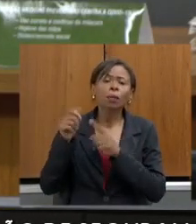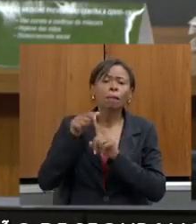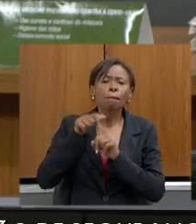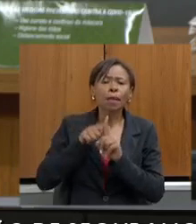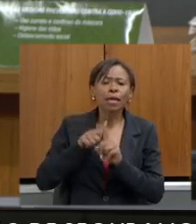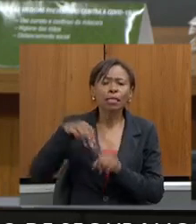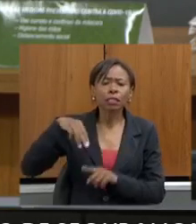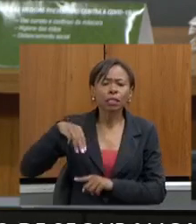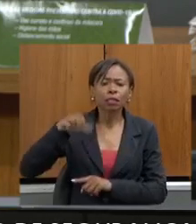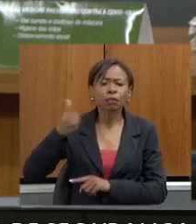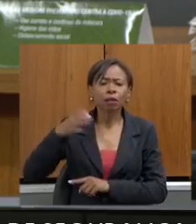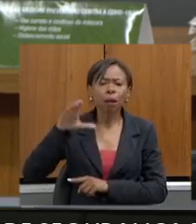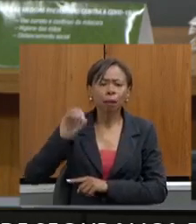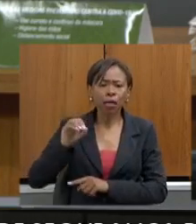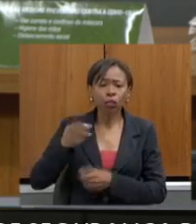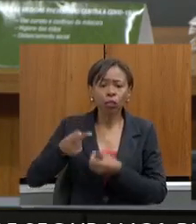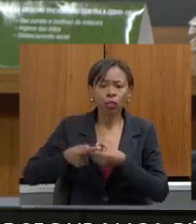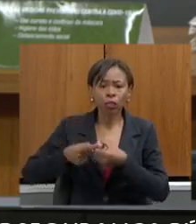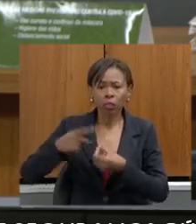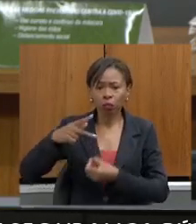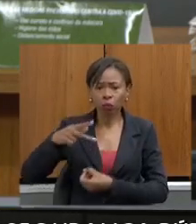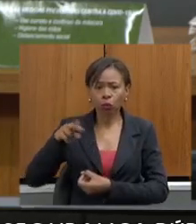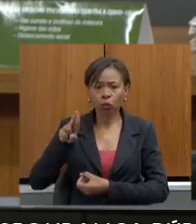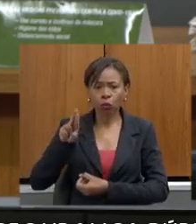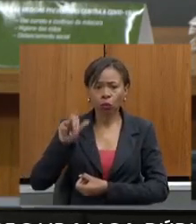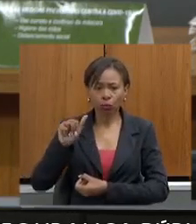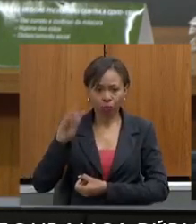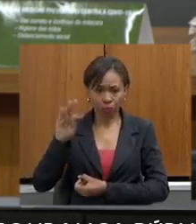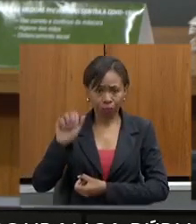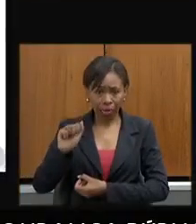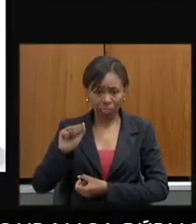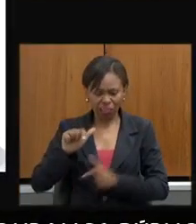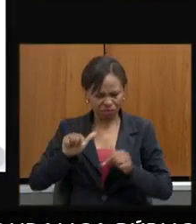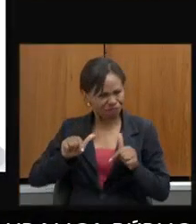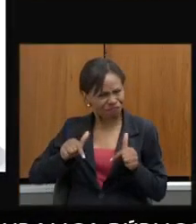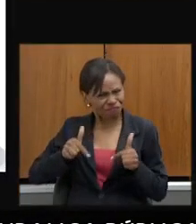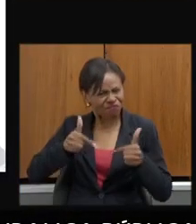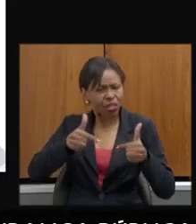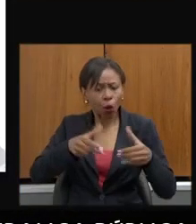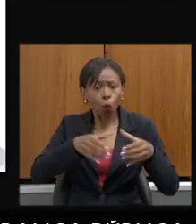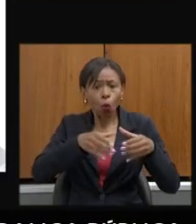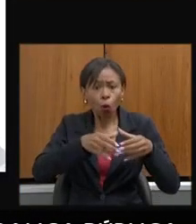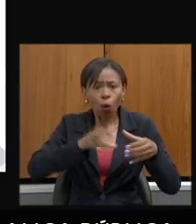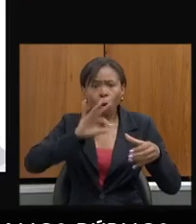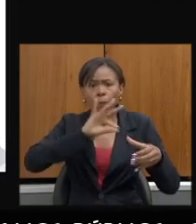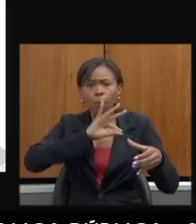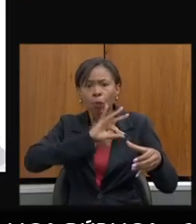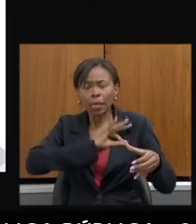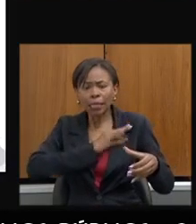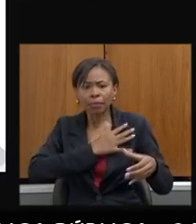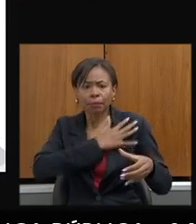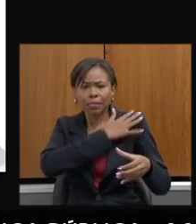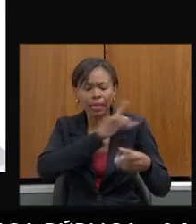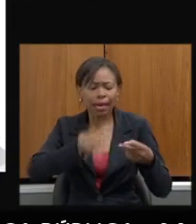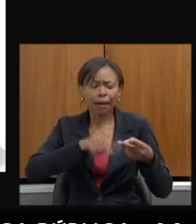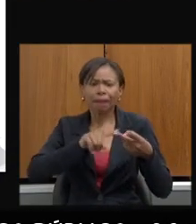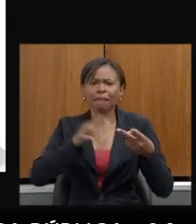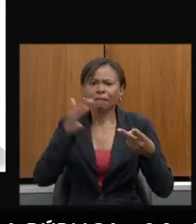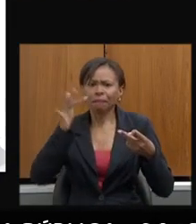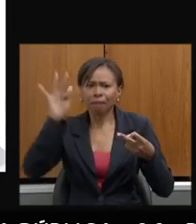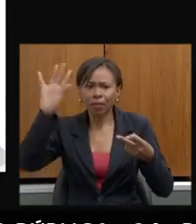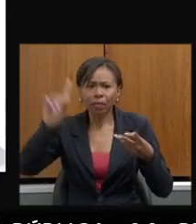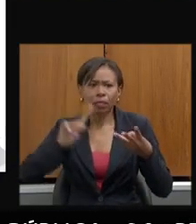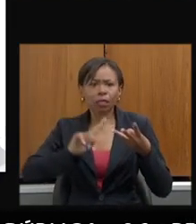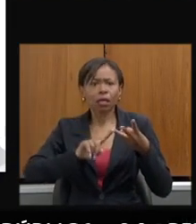no mês de março na cidade do Prata uma força-tarefa com a polícia militar polícia federal mais de uma tonelada de